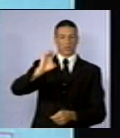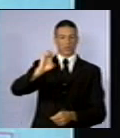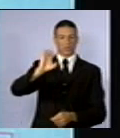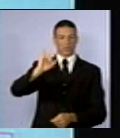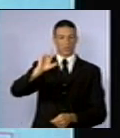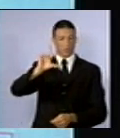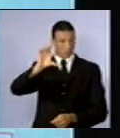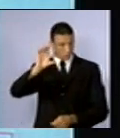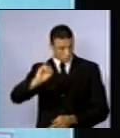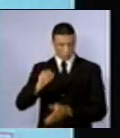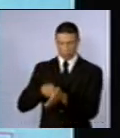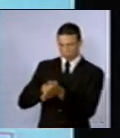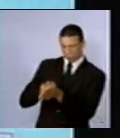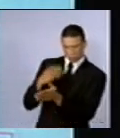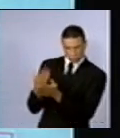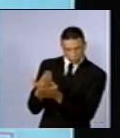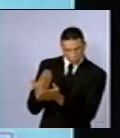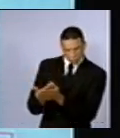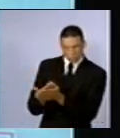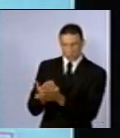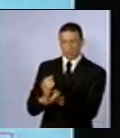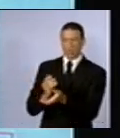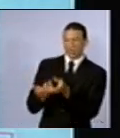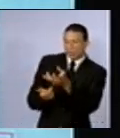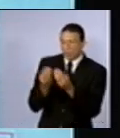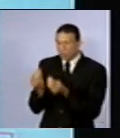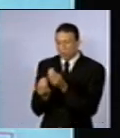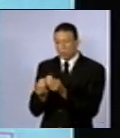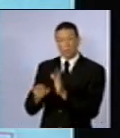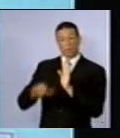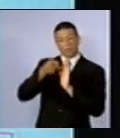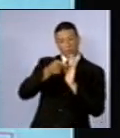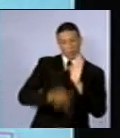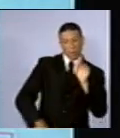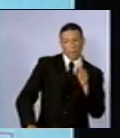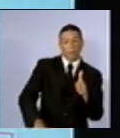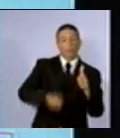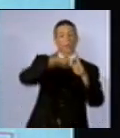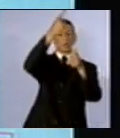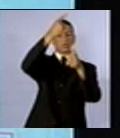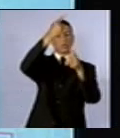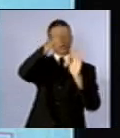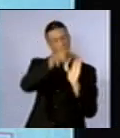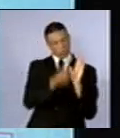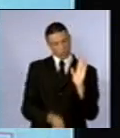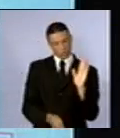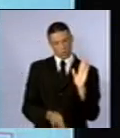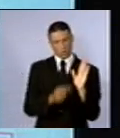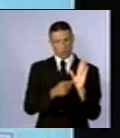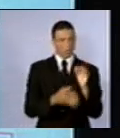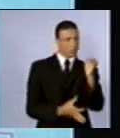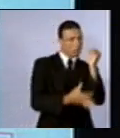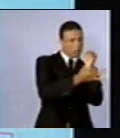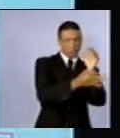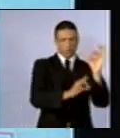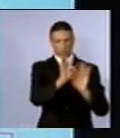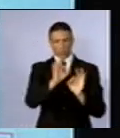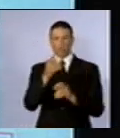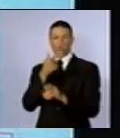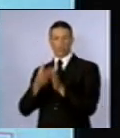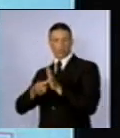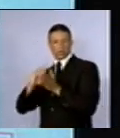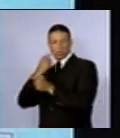colocado em prática, né, se viabilizar um primeiro projeto de pesquisa, não um projeto caso-controle, como o Dr. Wursch